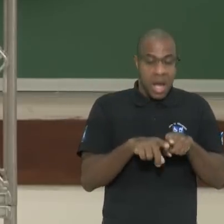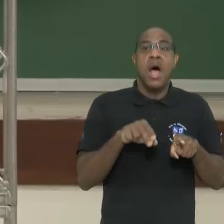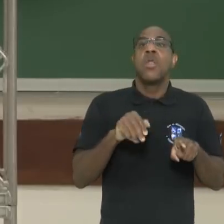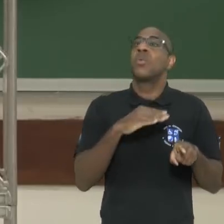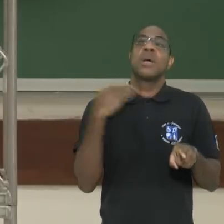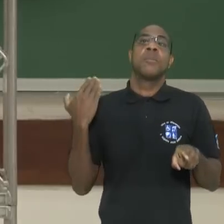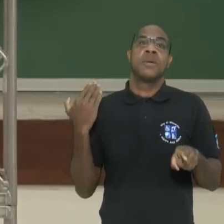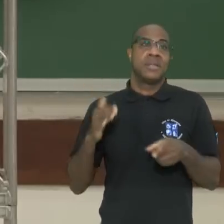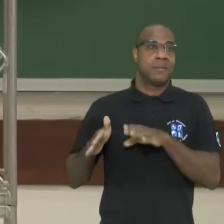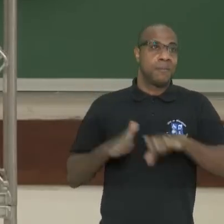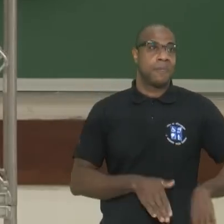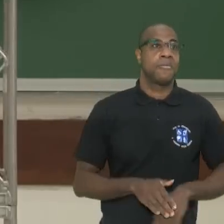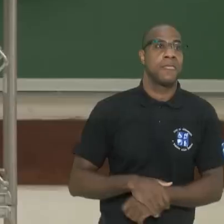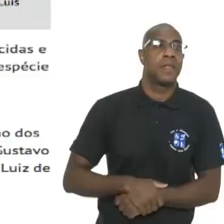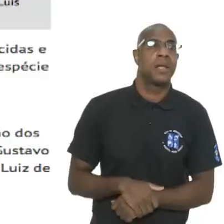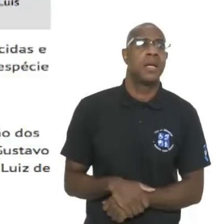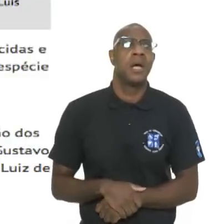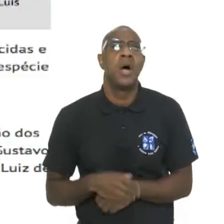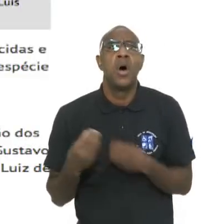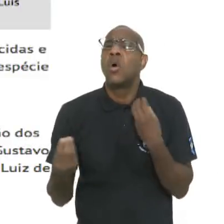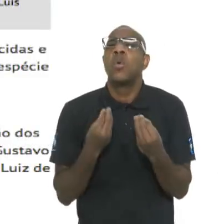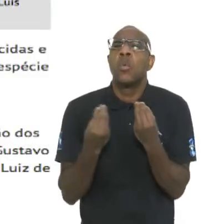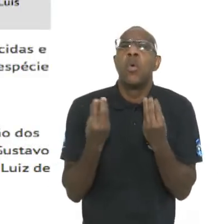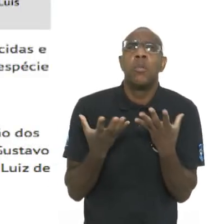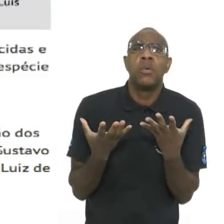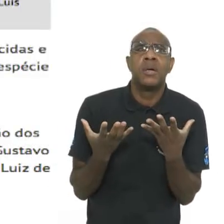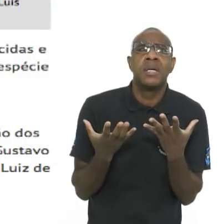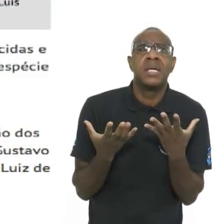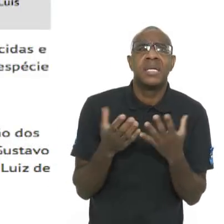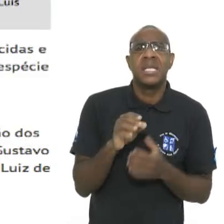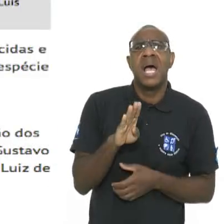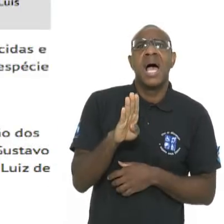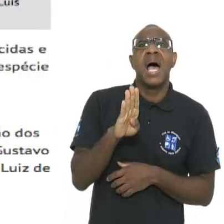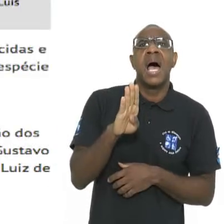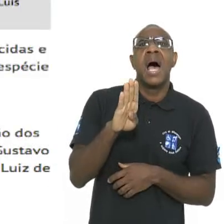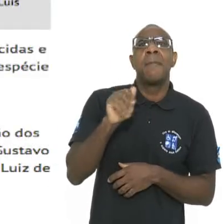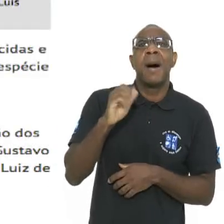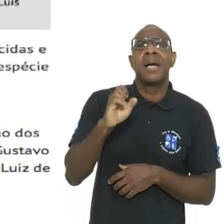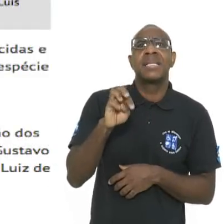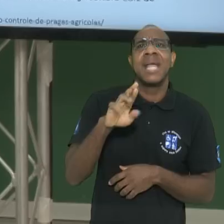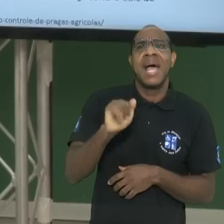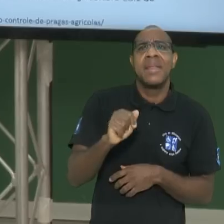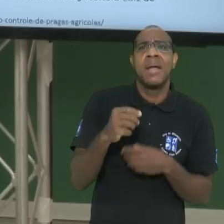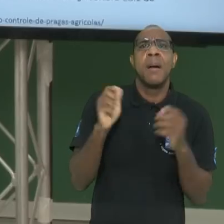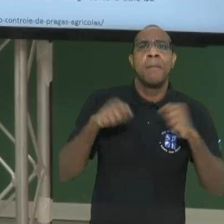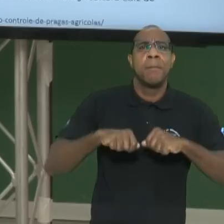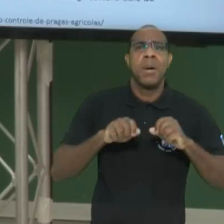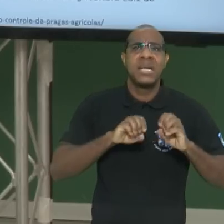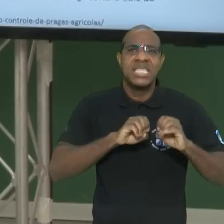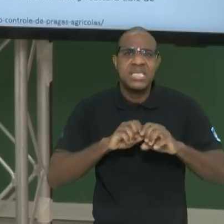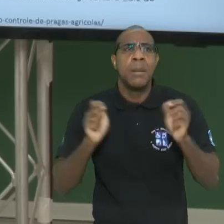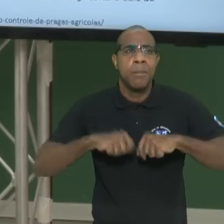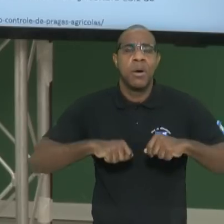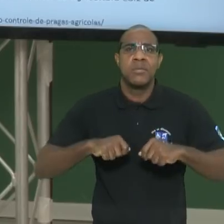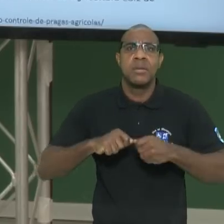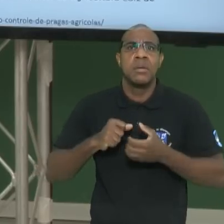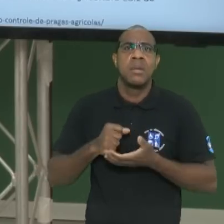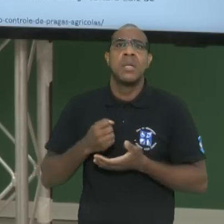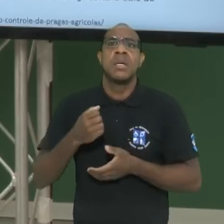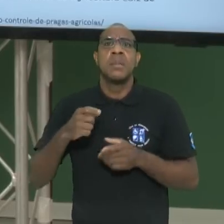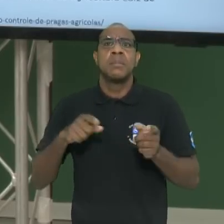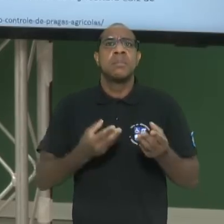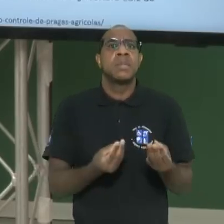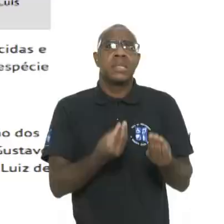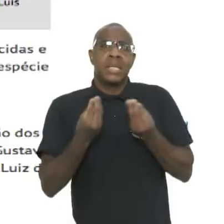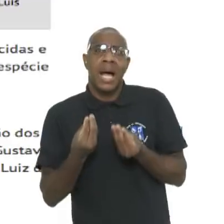pense, como que essa bactéria pode trazer benefício ao ambiente? Pense